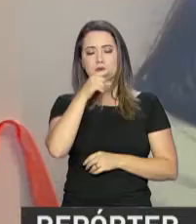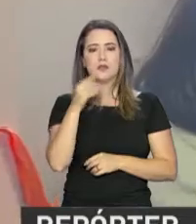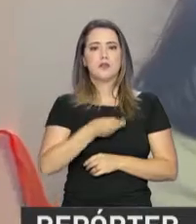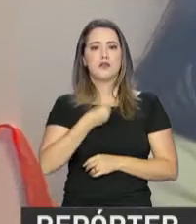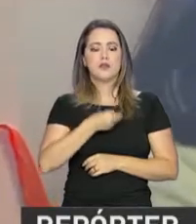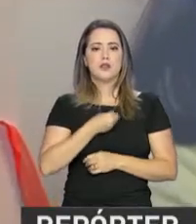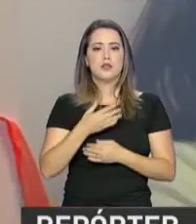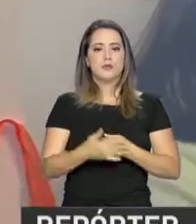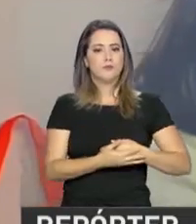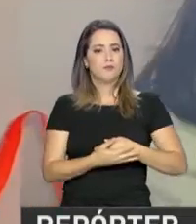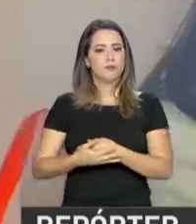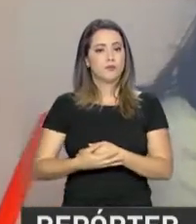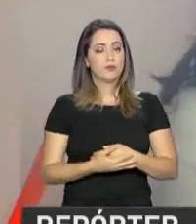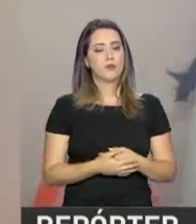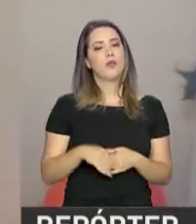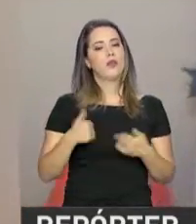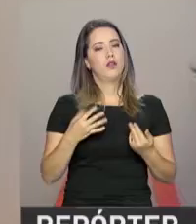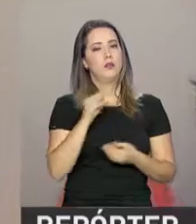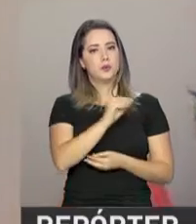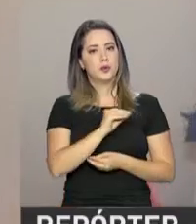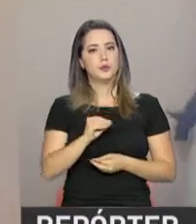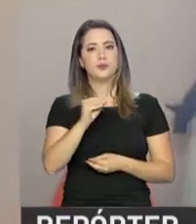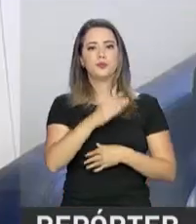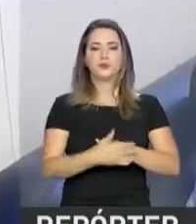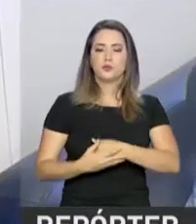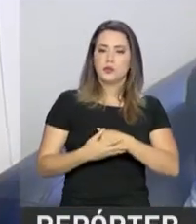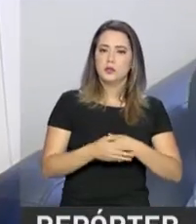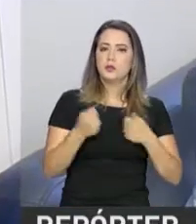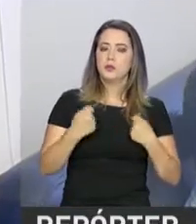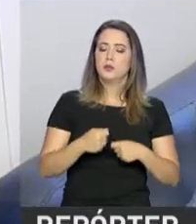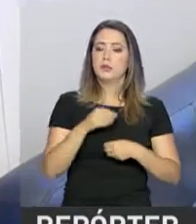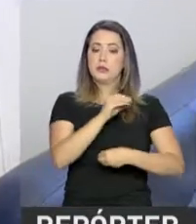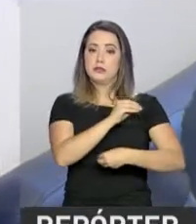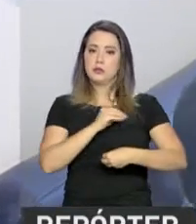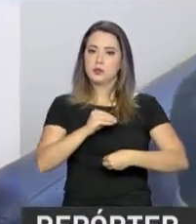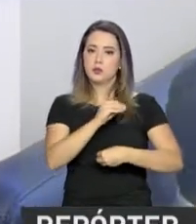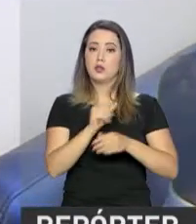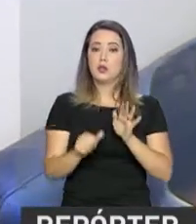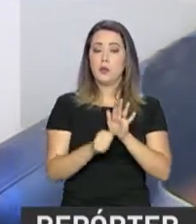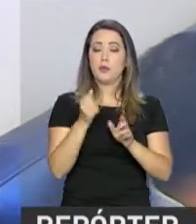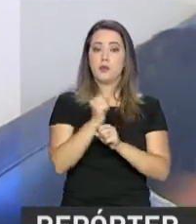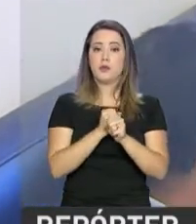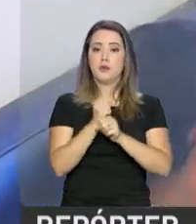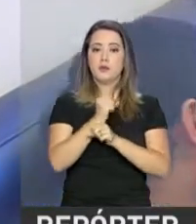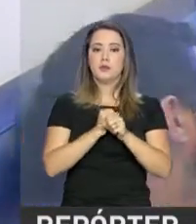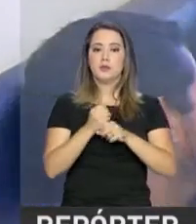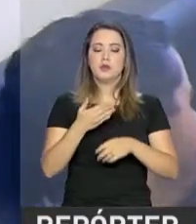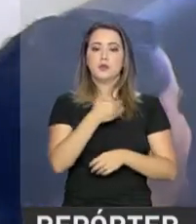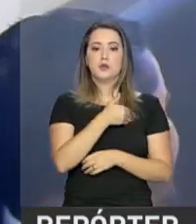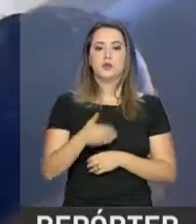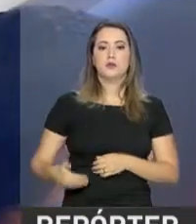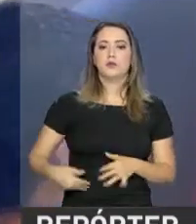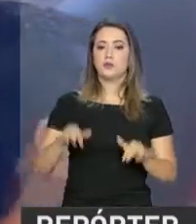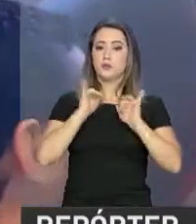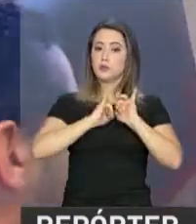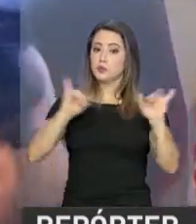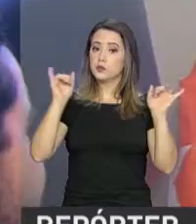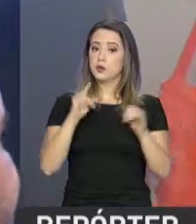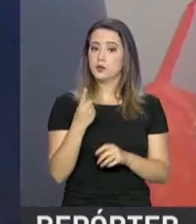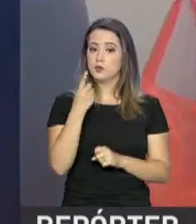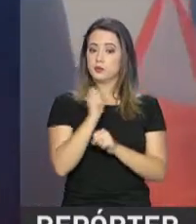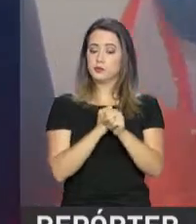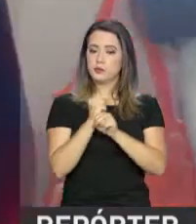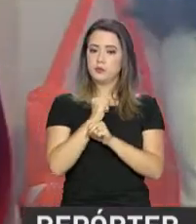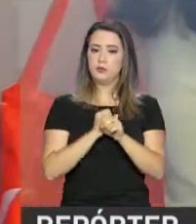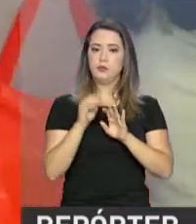e para atender as crianças que como tales não precisa de intervenção em seu primeiro ano de vida o governo lançou há um ano o plano nacional